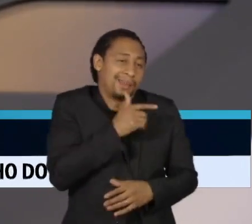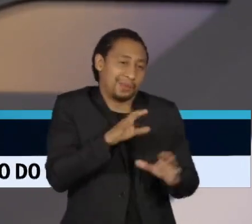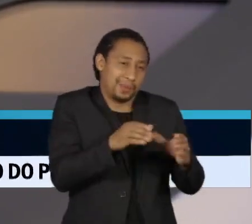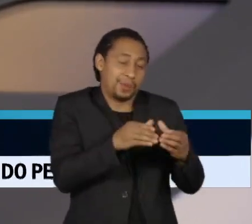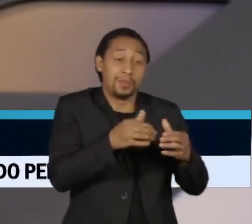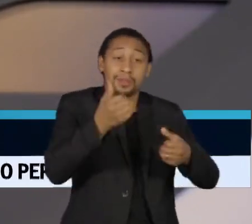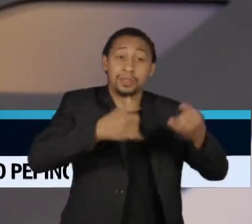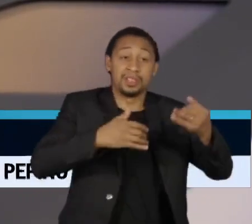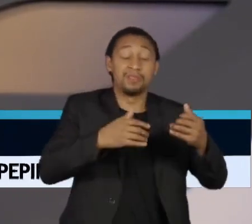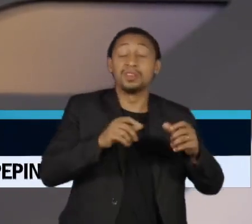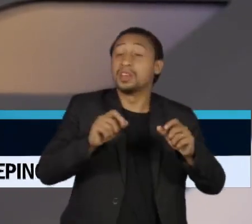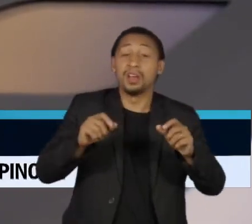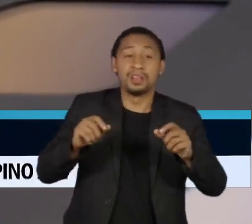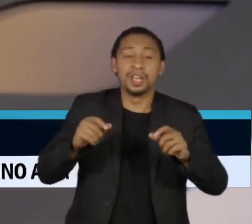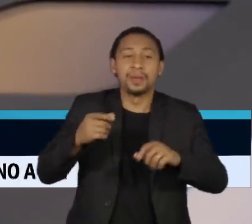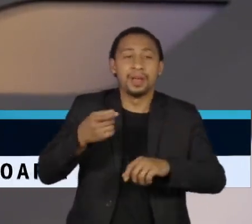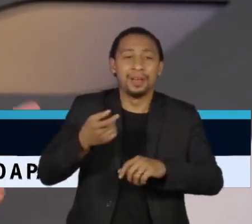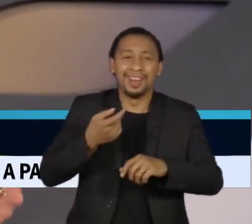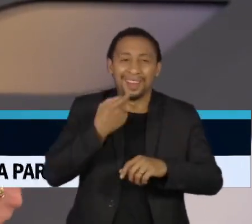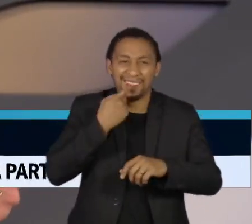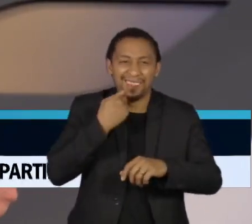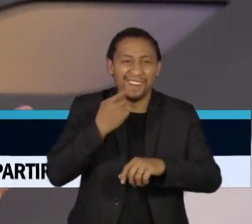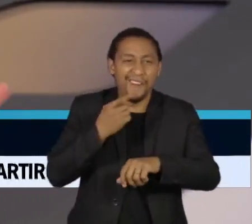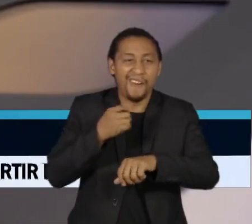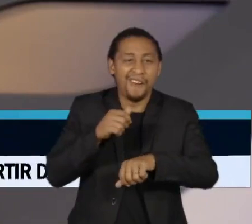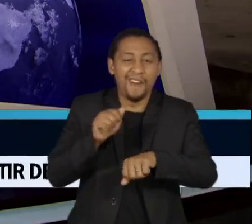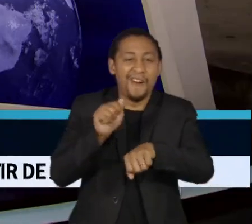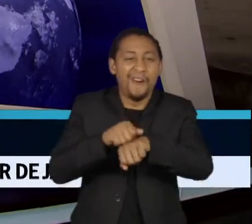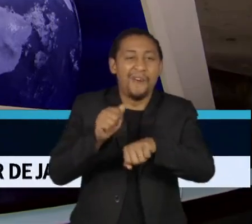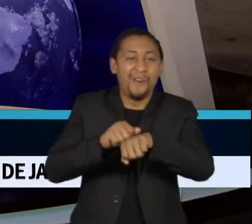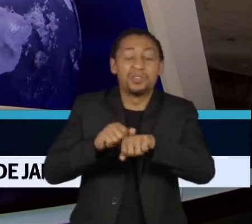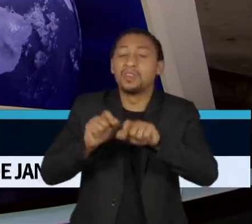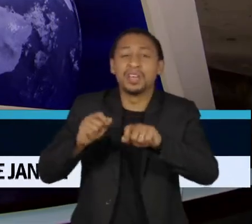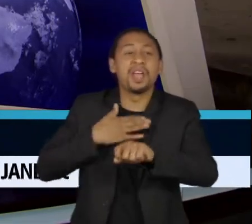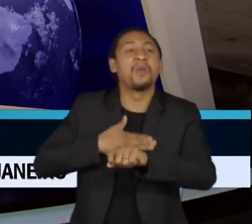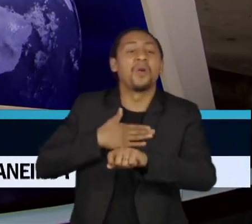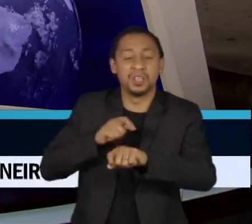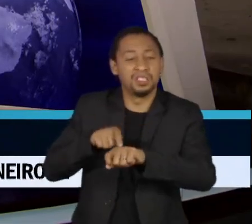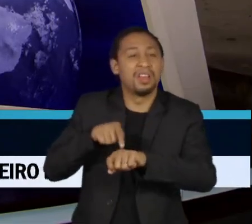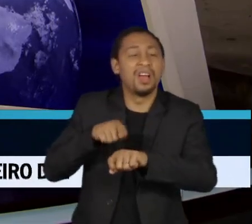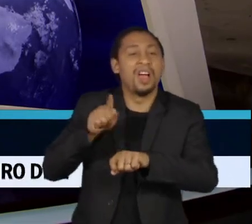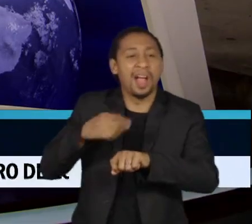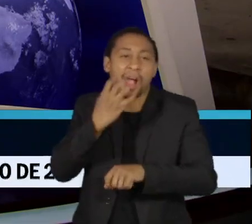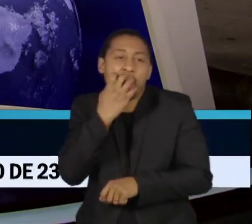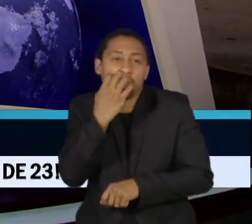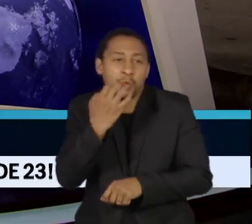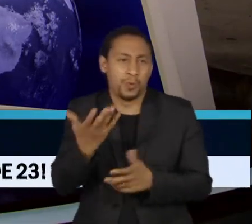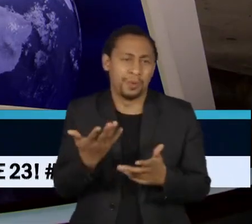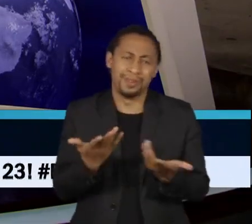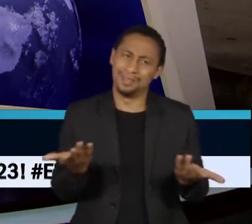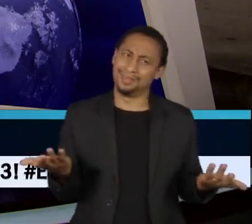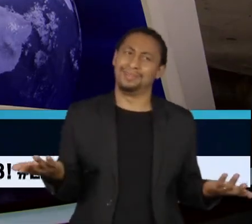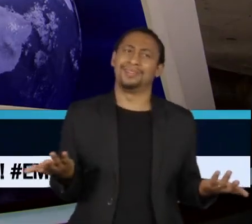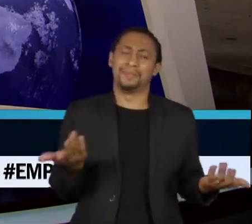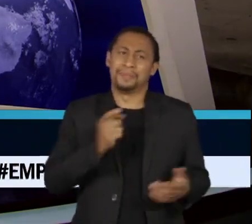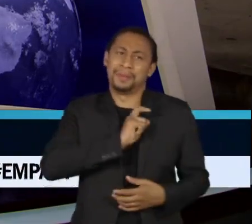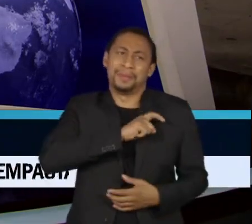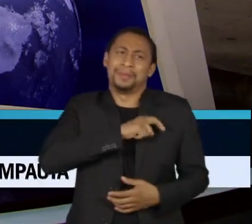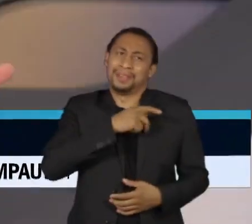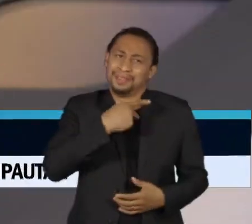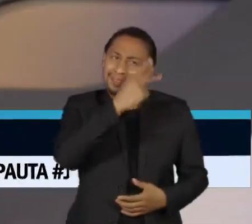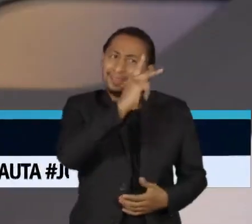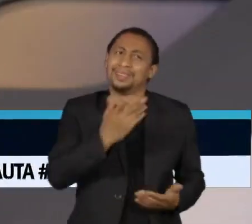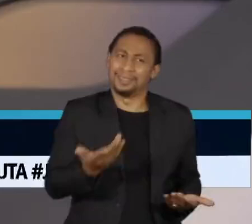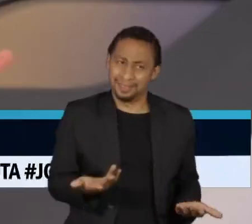gosta de osso é cachorro. Uma coisa super desrespeitosa e que mostra bem o posicionamento dele, né? O Brasil é